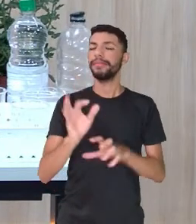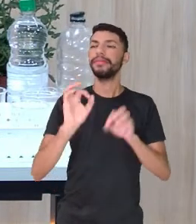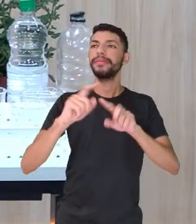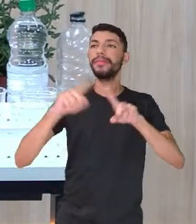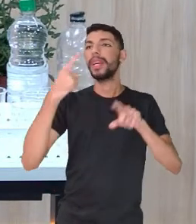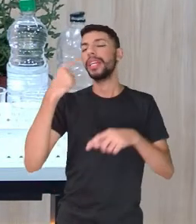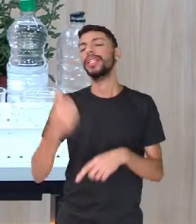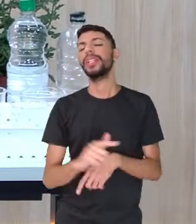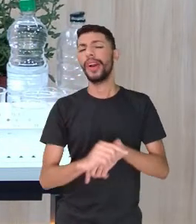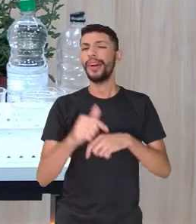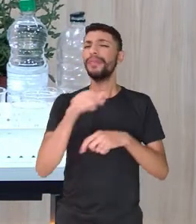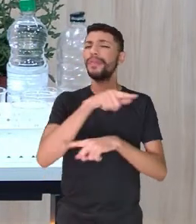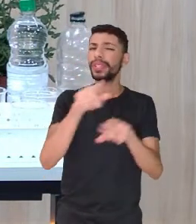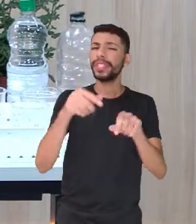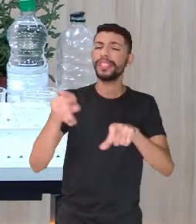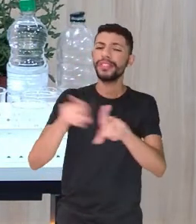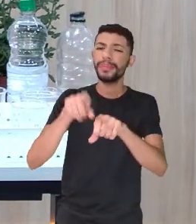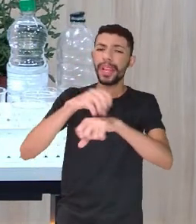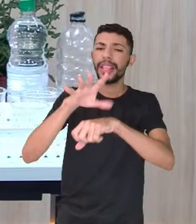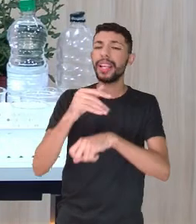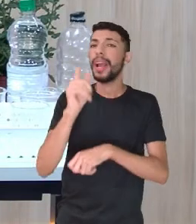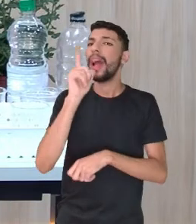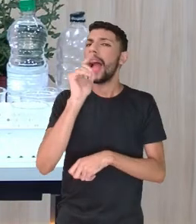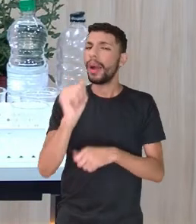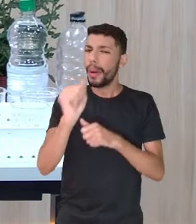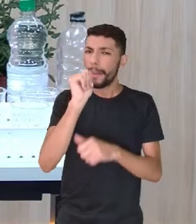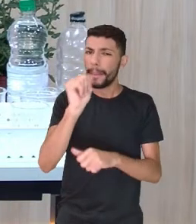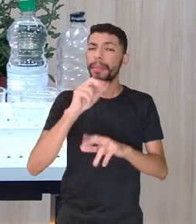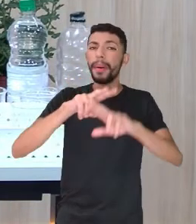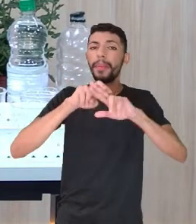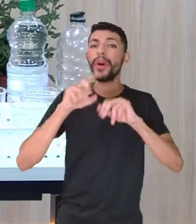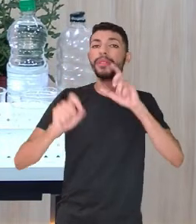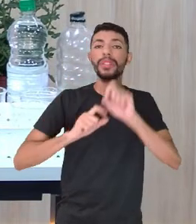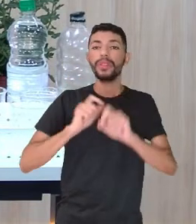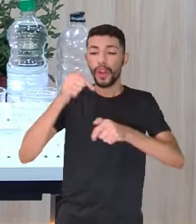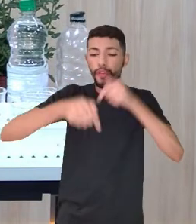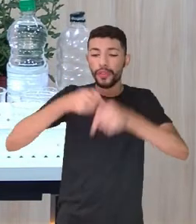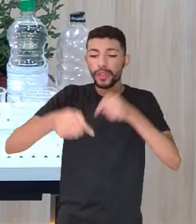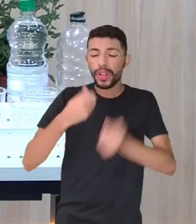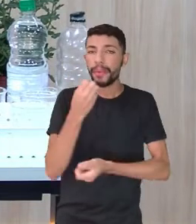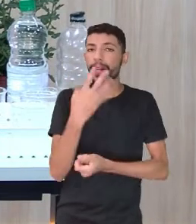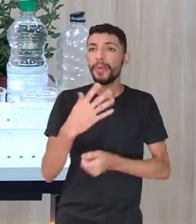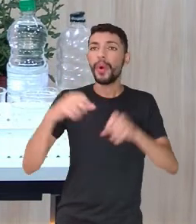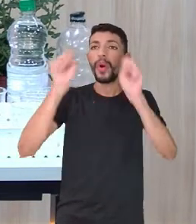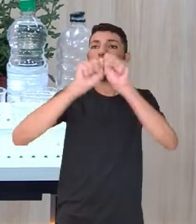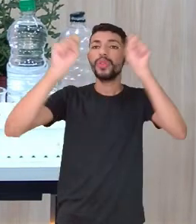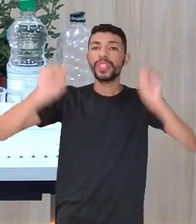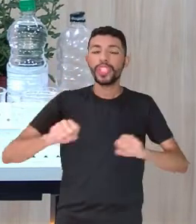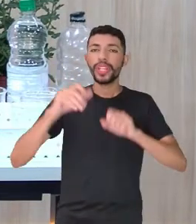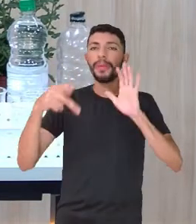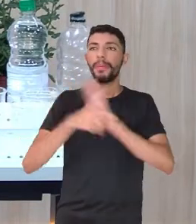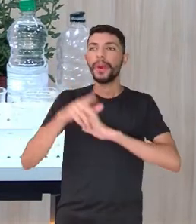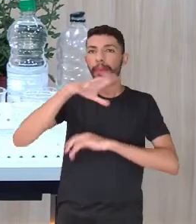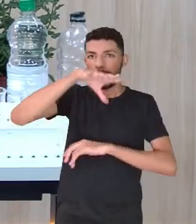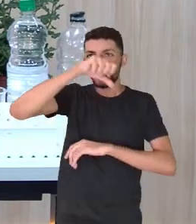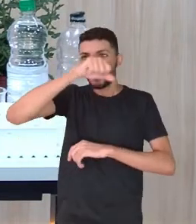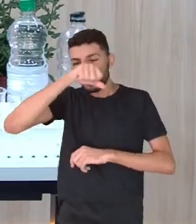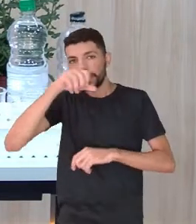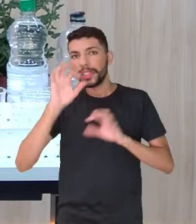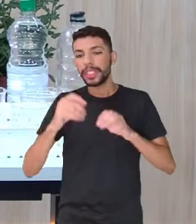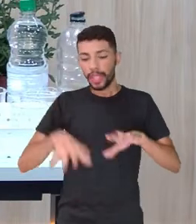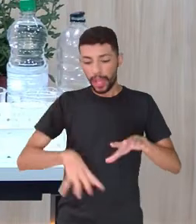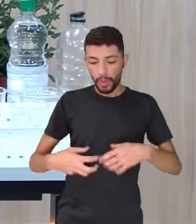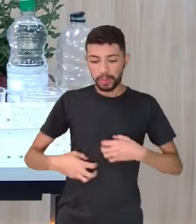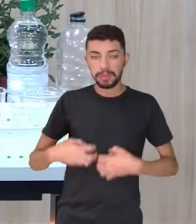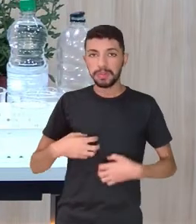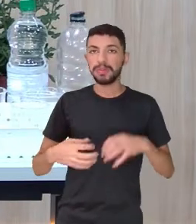por essa questão que eu coloquei, mas pelo bom funcionamento dos nossos órgãos. Sistema digestório, sistema respiratório,